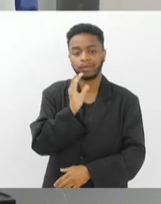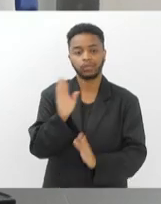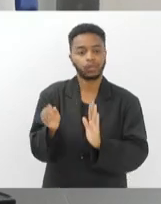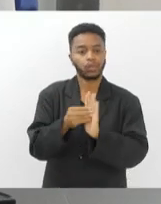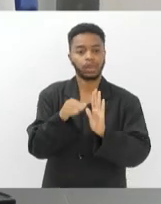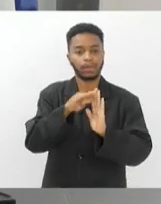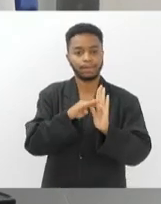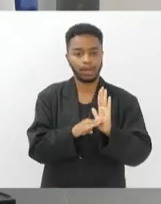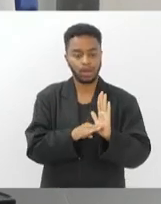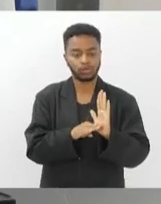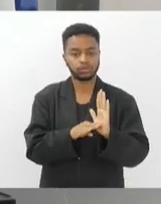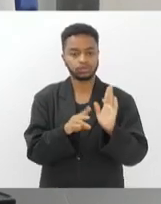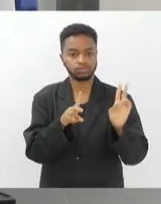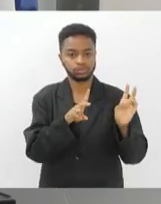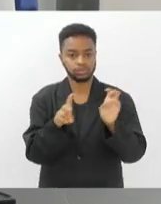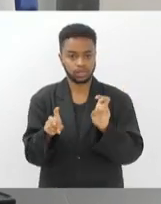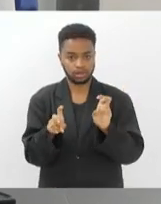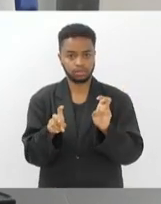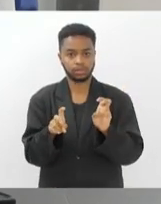pauta